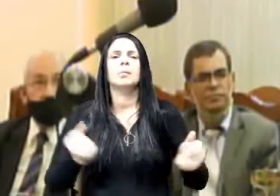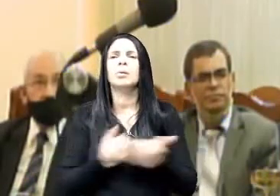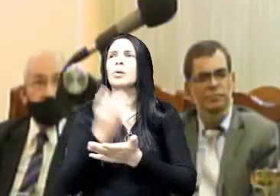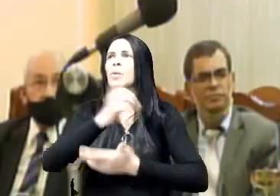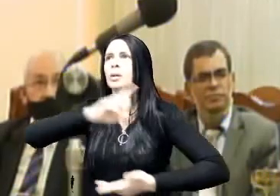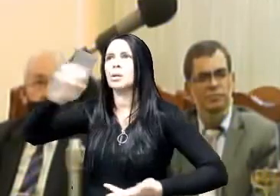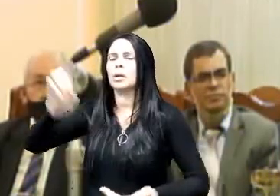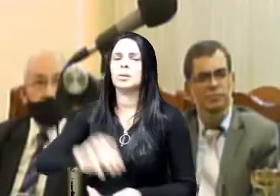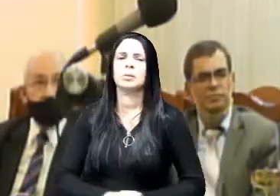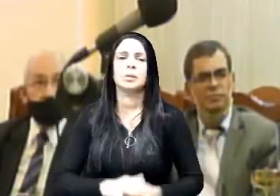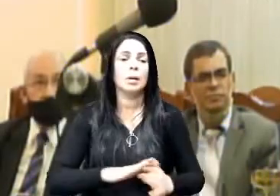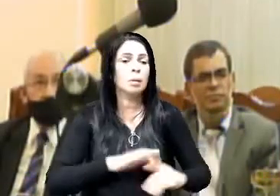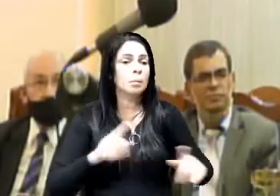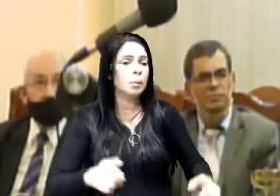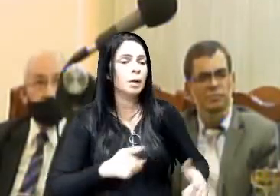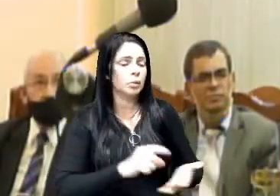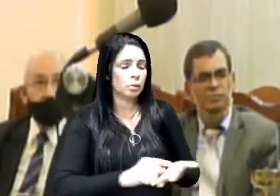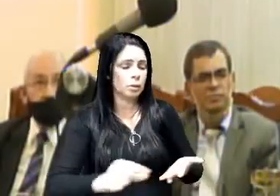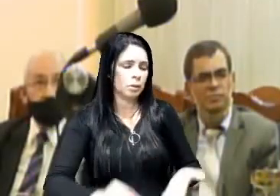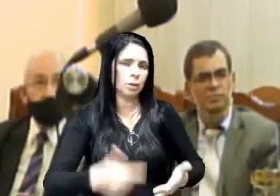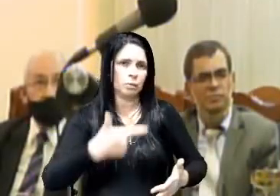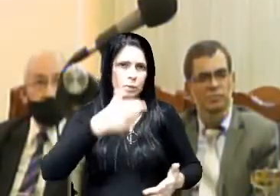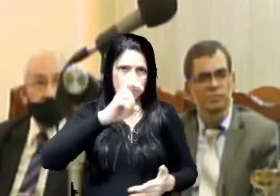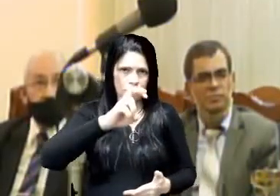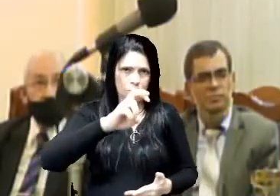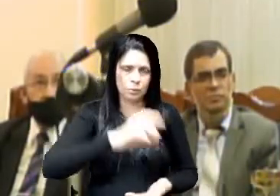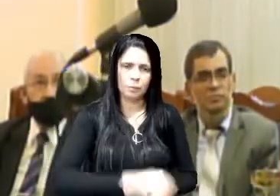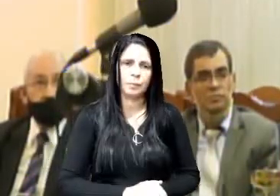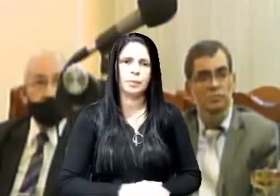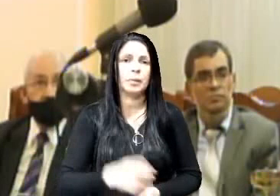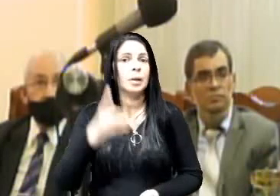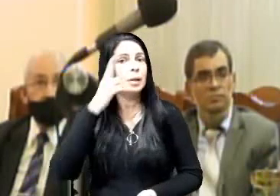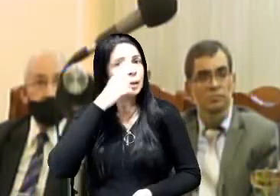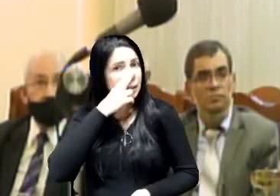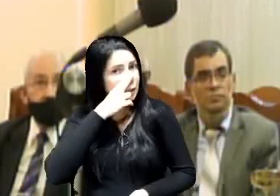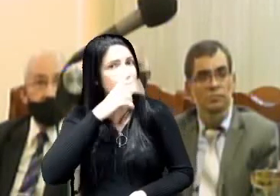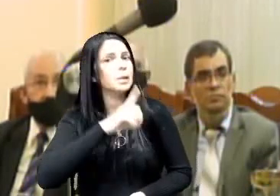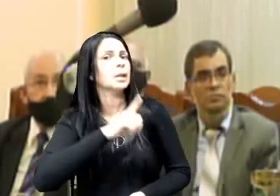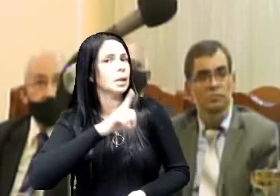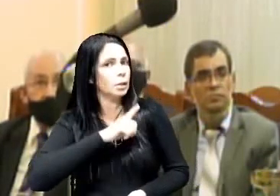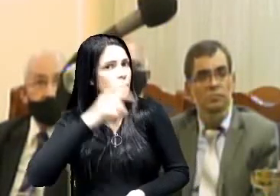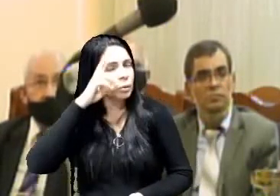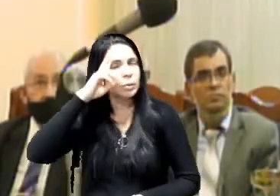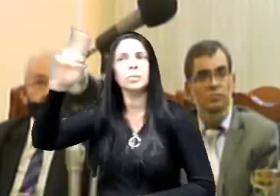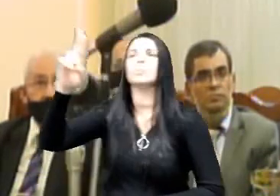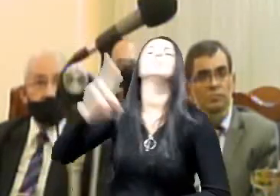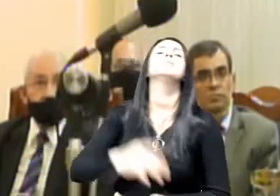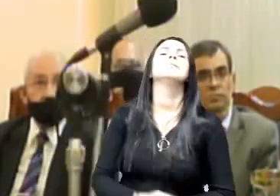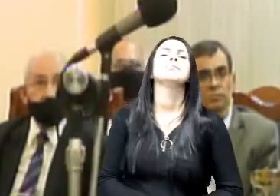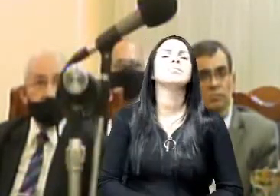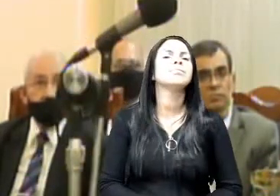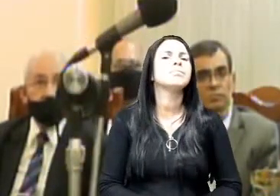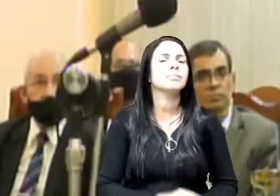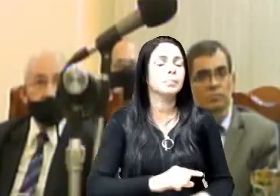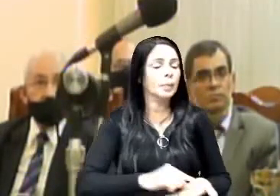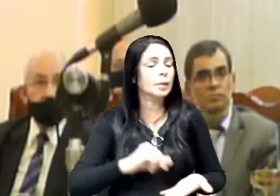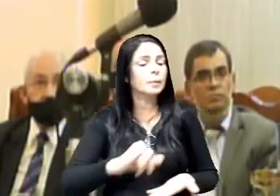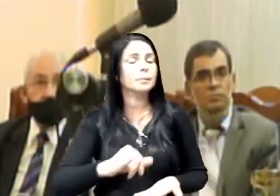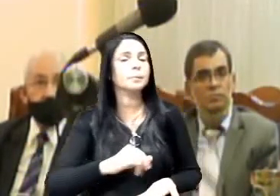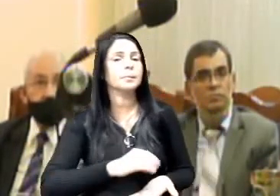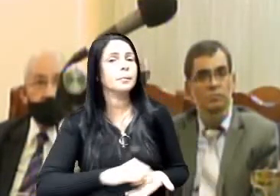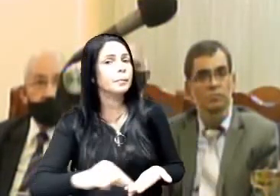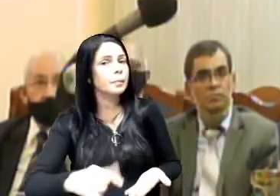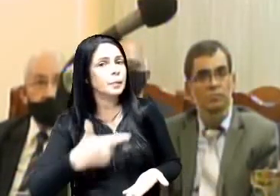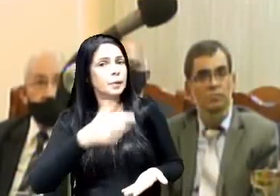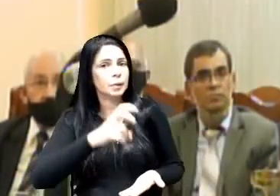Mas no versículo 25, crente tem dono, Diga aí para alguém